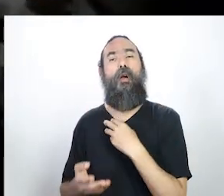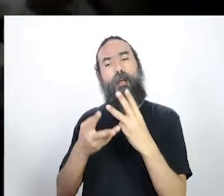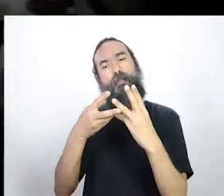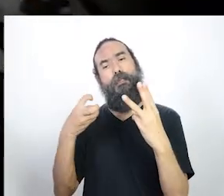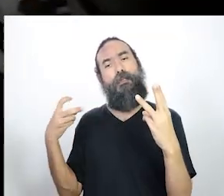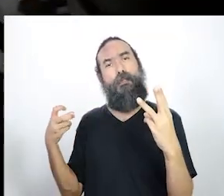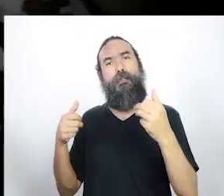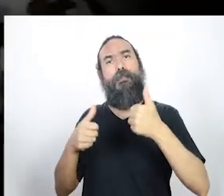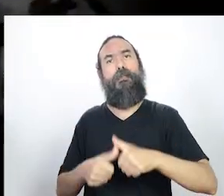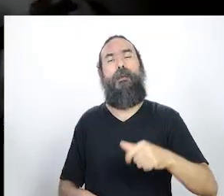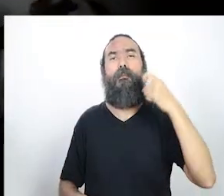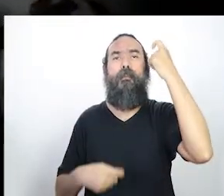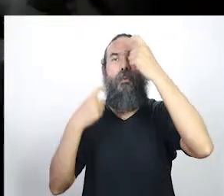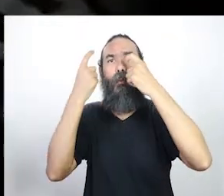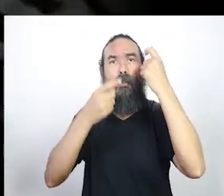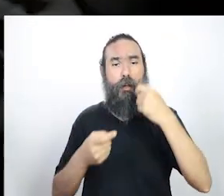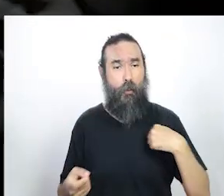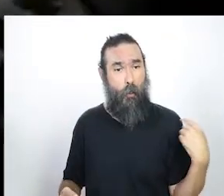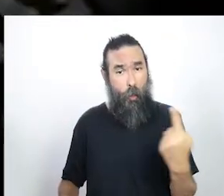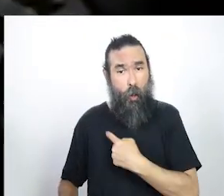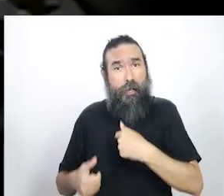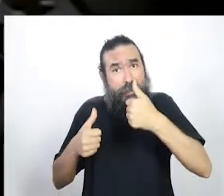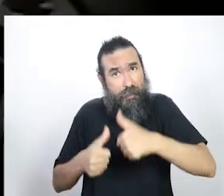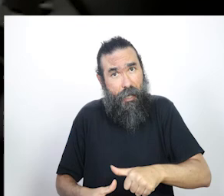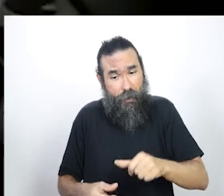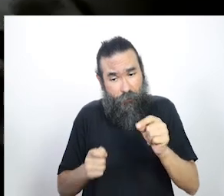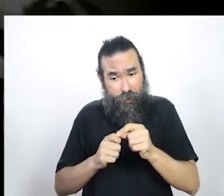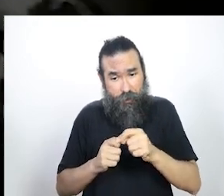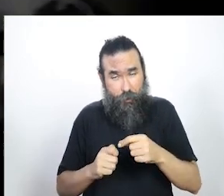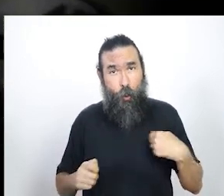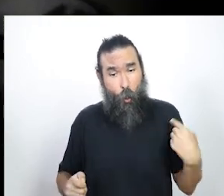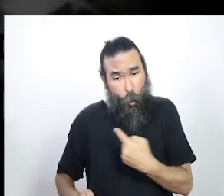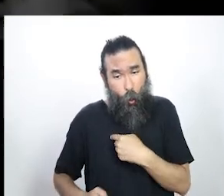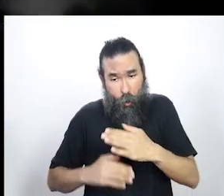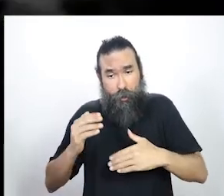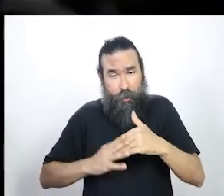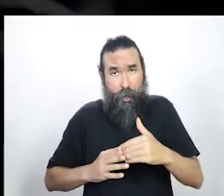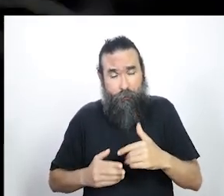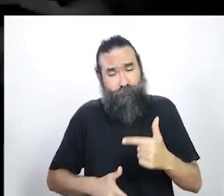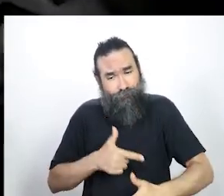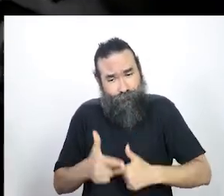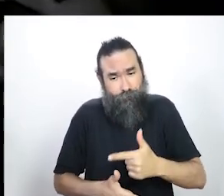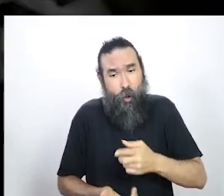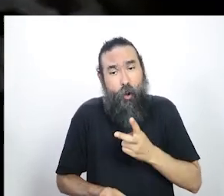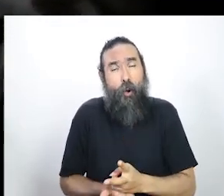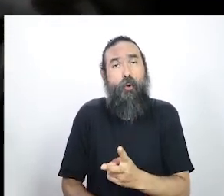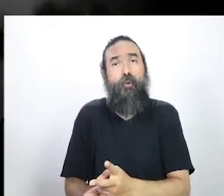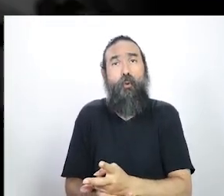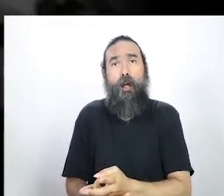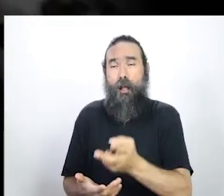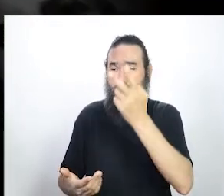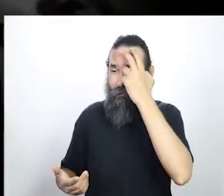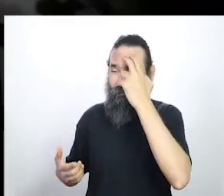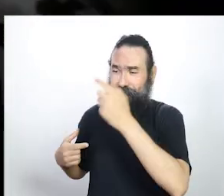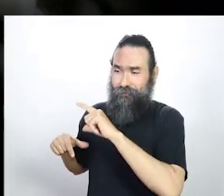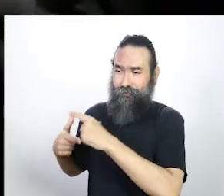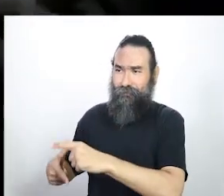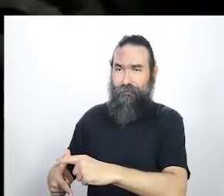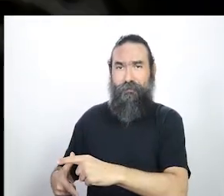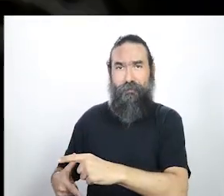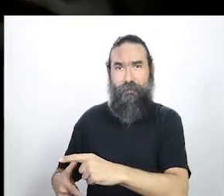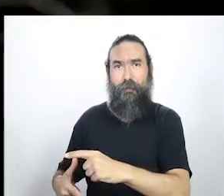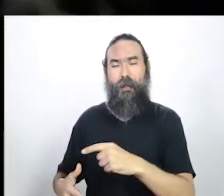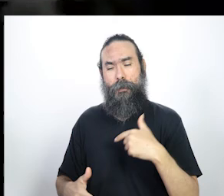nossas preocupações enquanto indígenas. Nós estamos fazendo a nossa parte para manter vivo toda uma história de